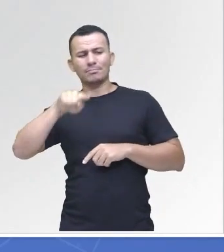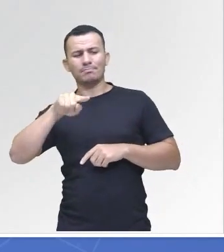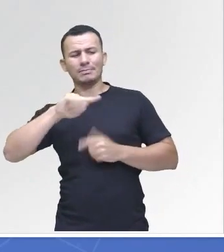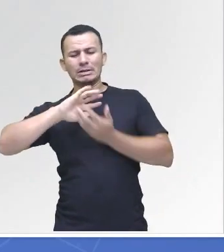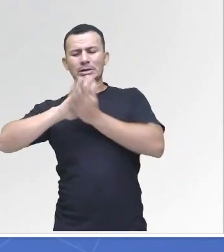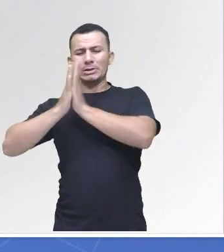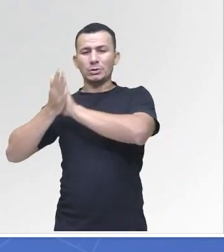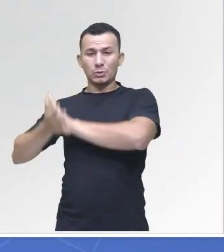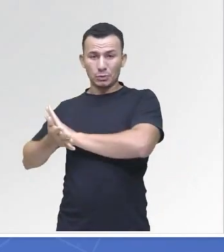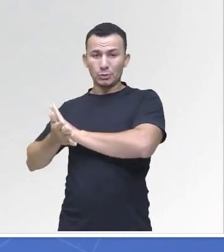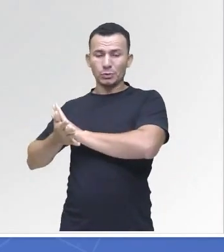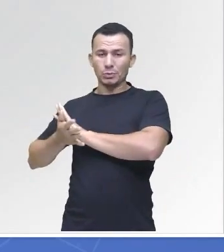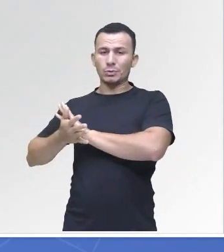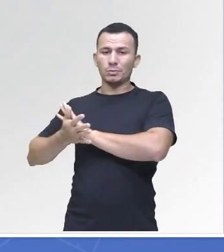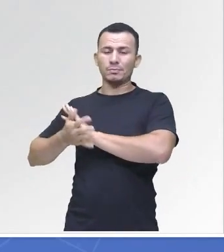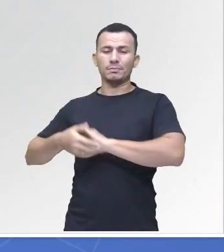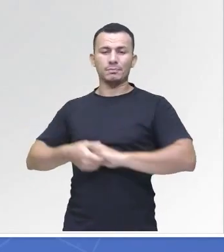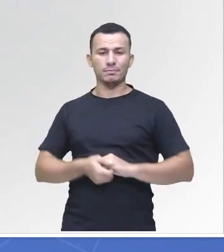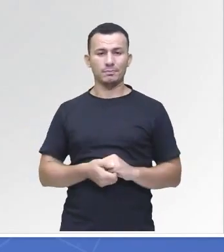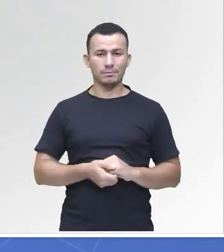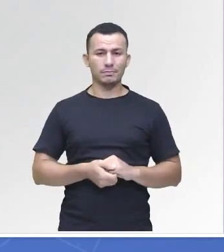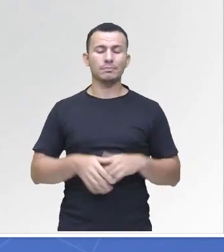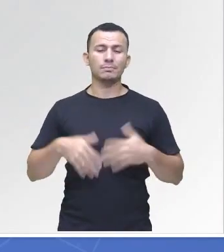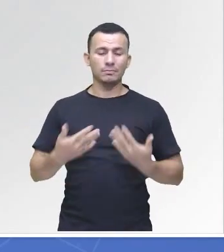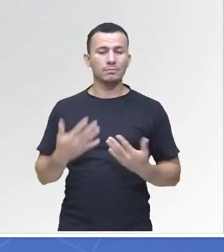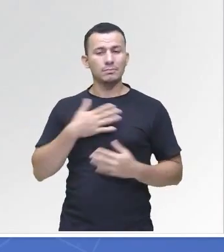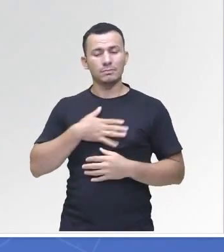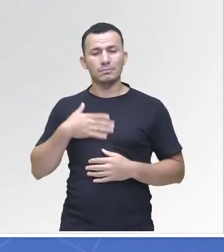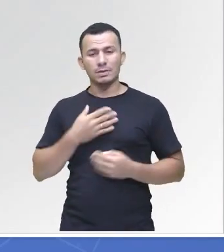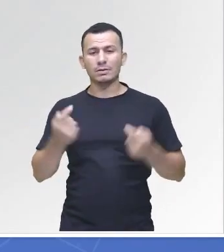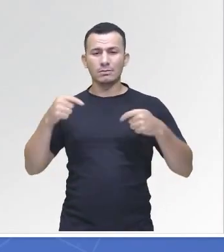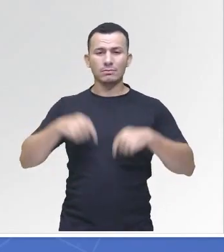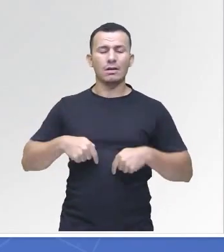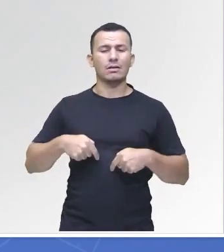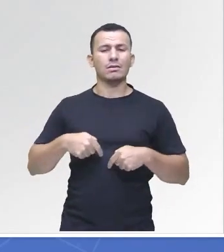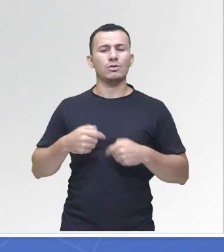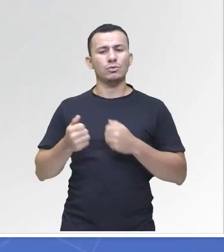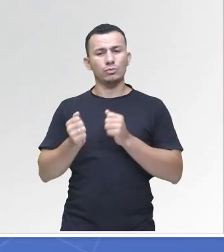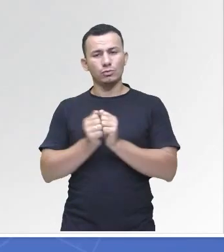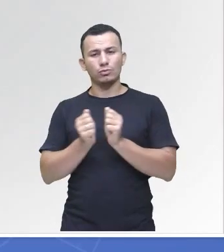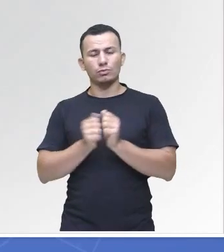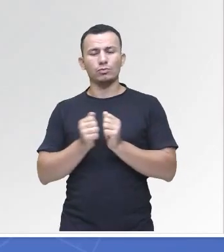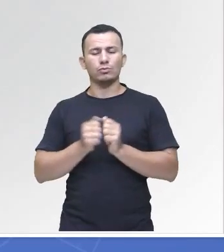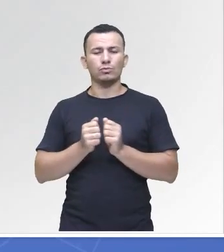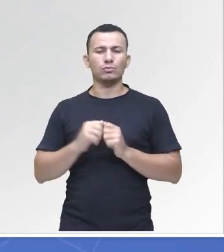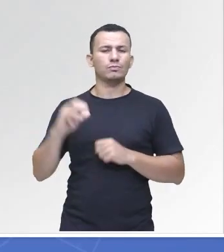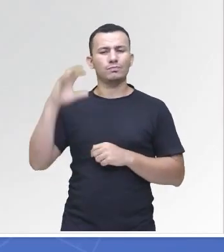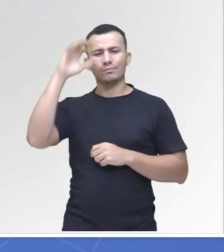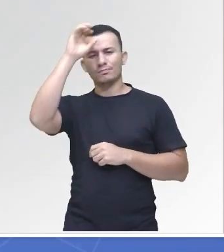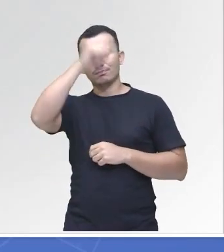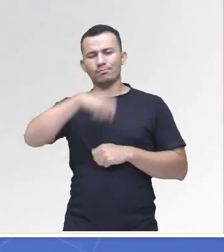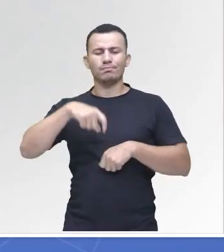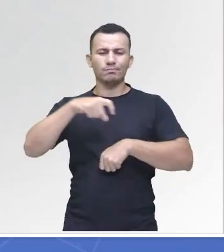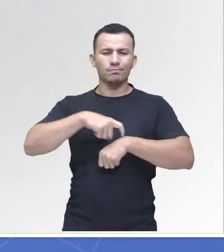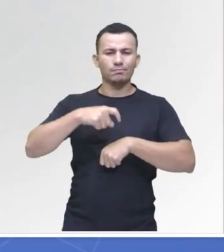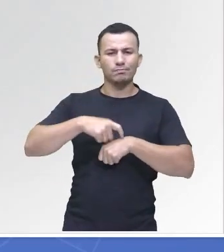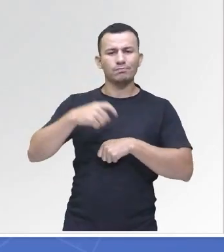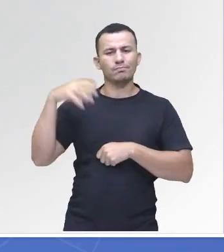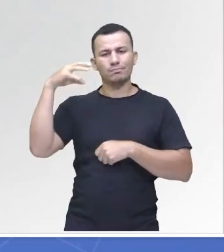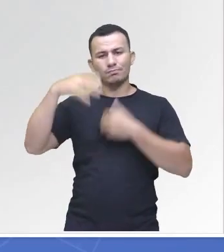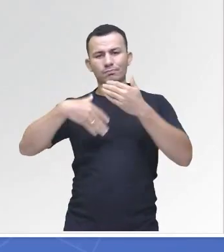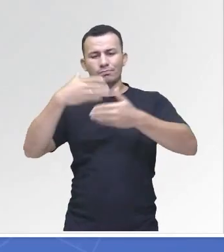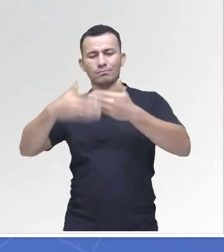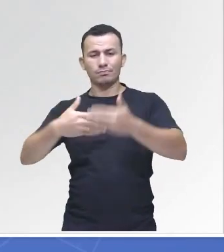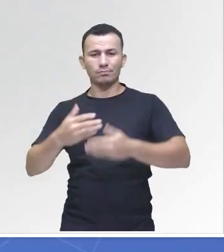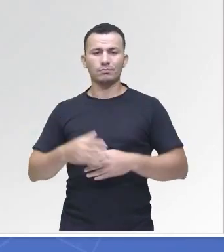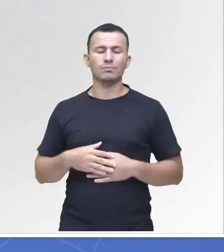entre os franceses. Bem, turmas, foi um prazer enorme ter a companhia de vocês aqui, juntinho nesse momento de aprendizagem. E eu